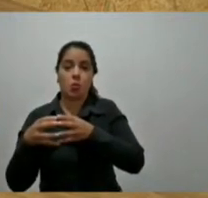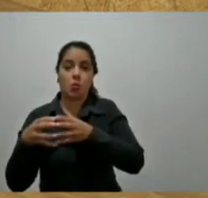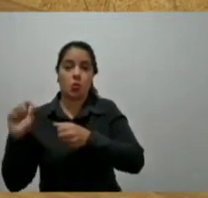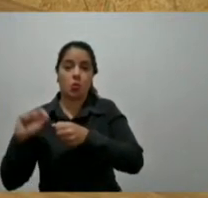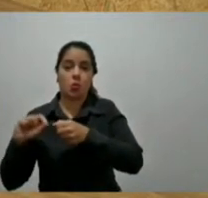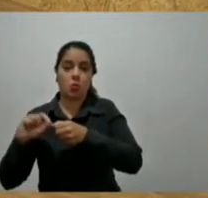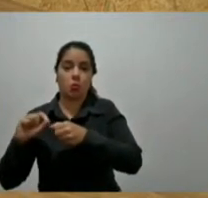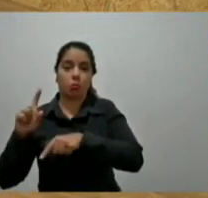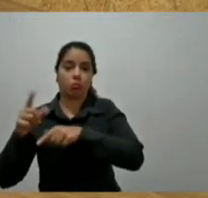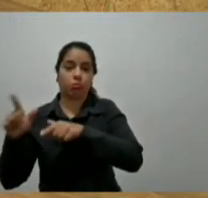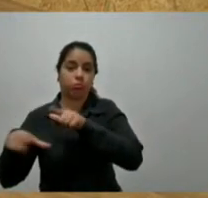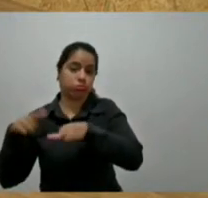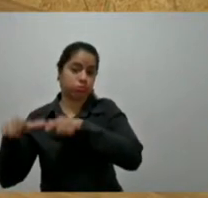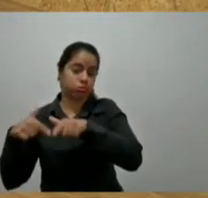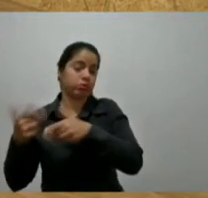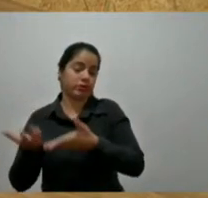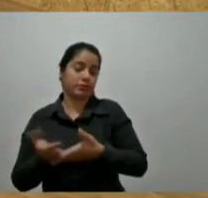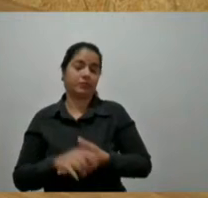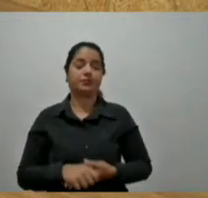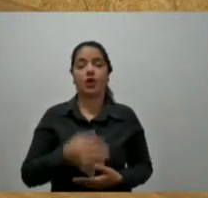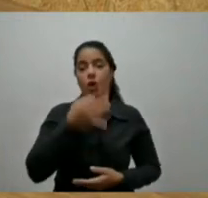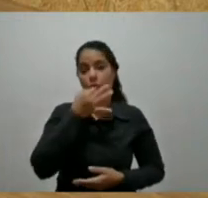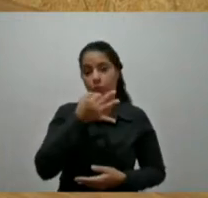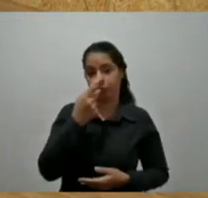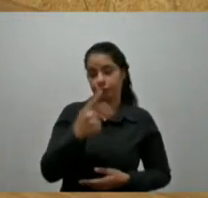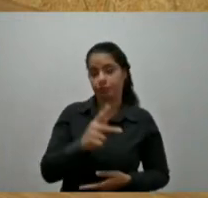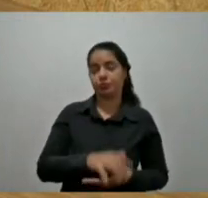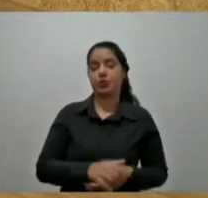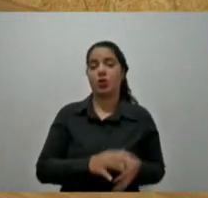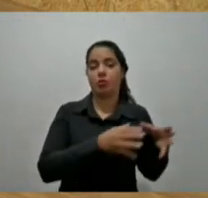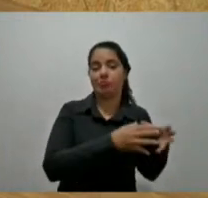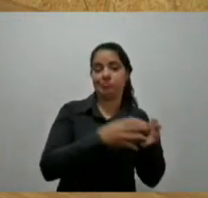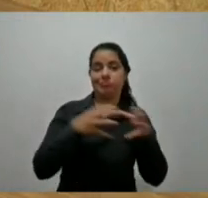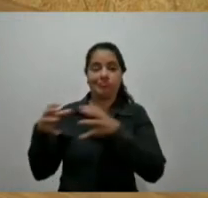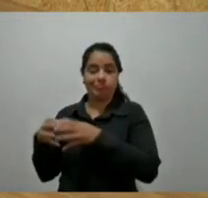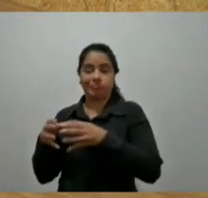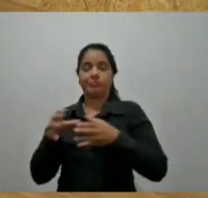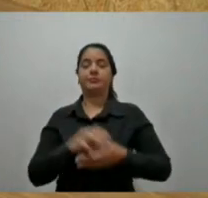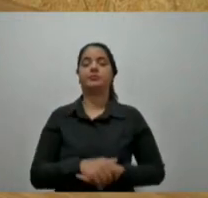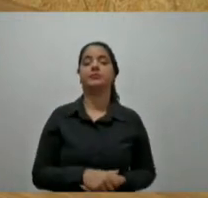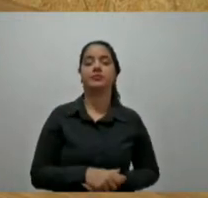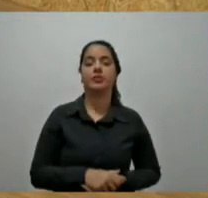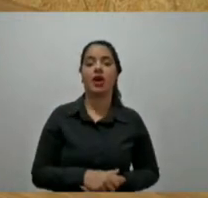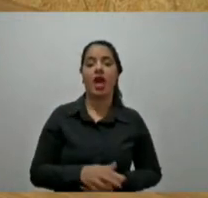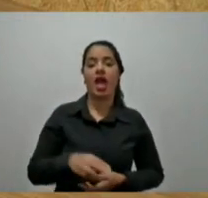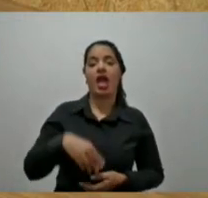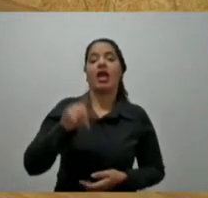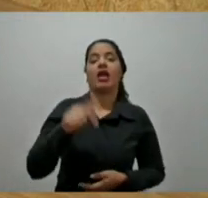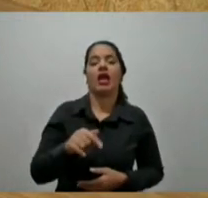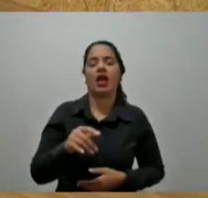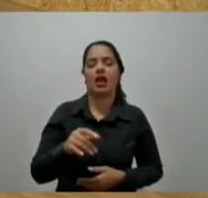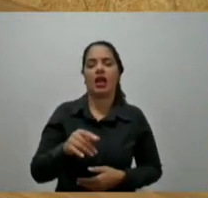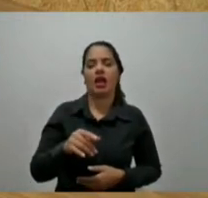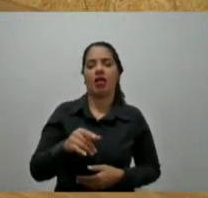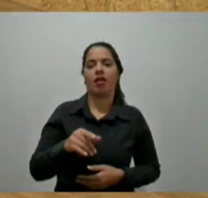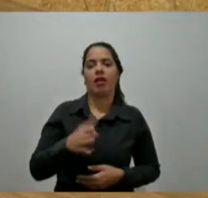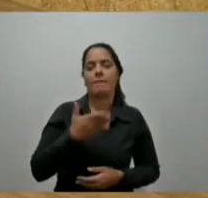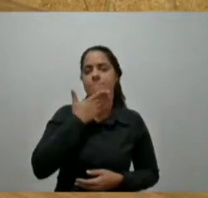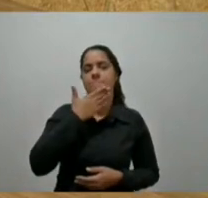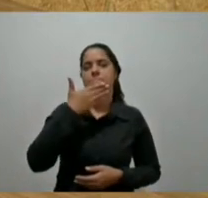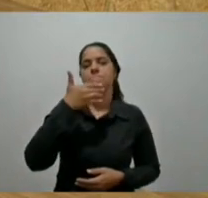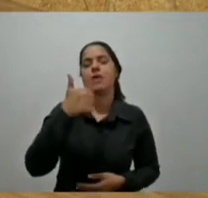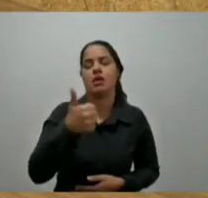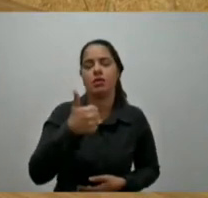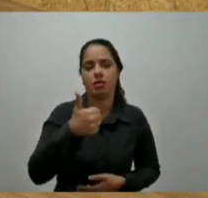opinião, nesse movimento aí, olhando um pouco para frente, quem que está mais preparado ou quem que está mais atrasado nesse movimento? É o